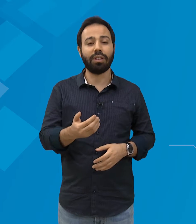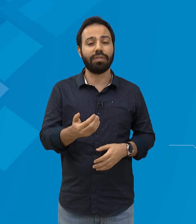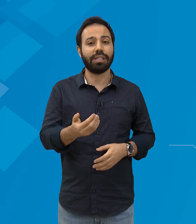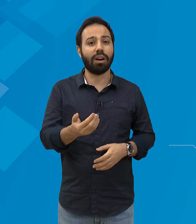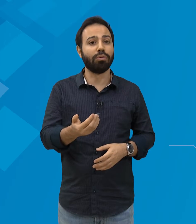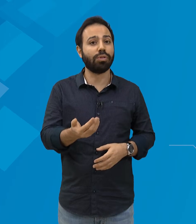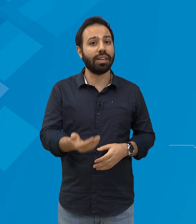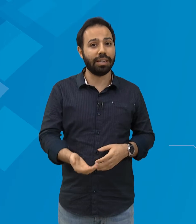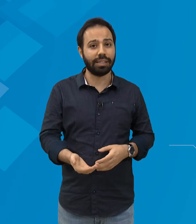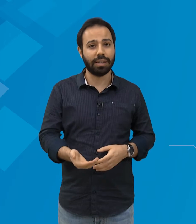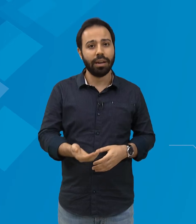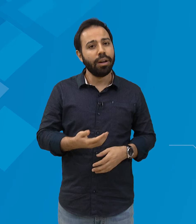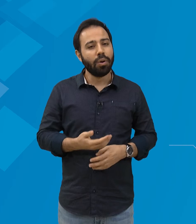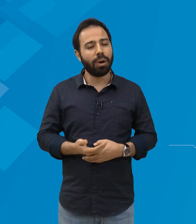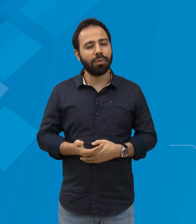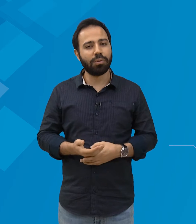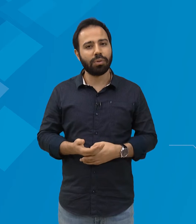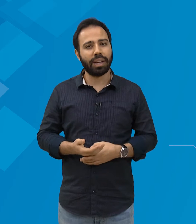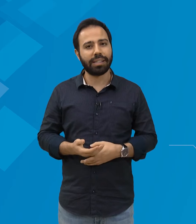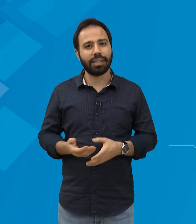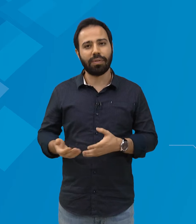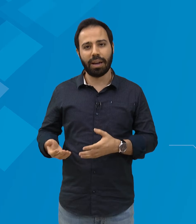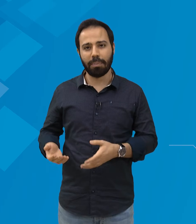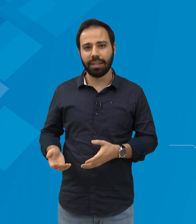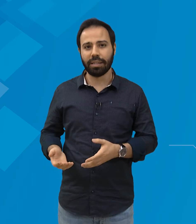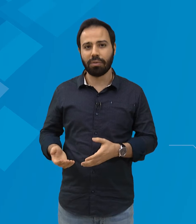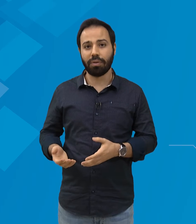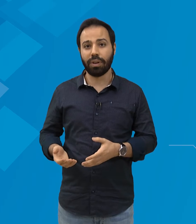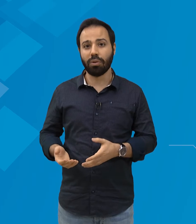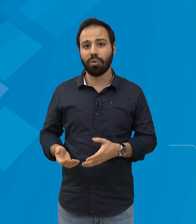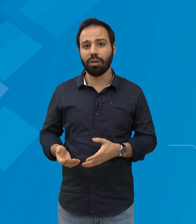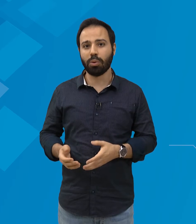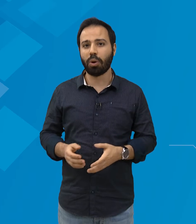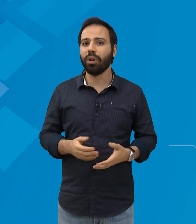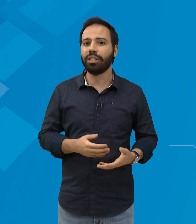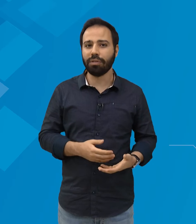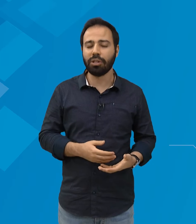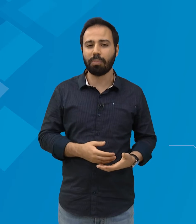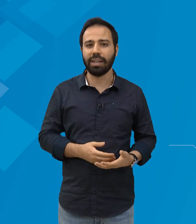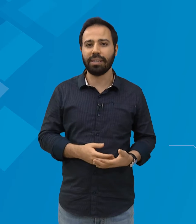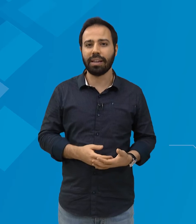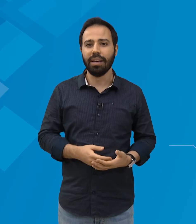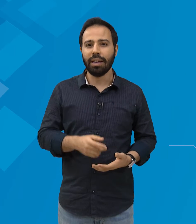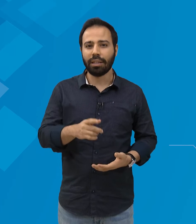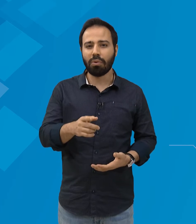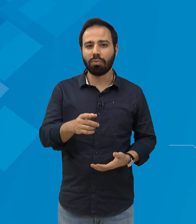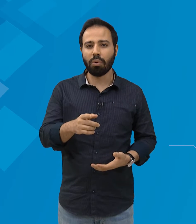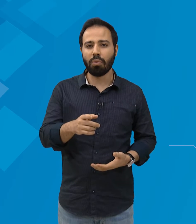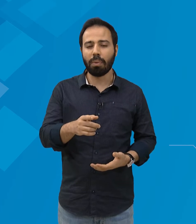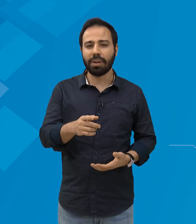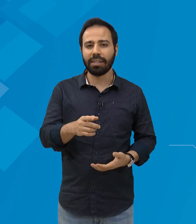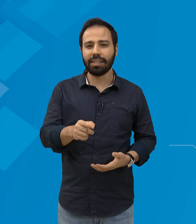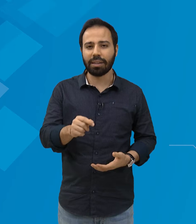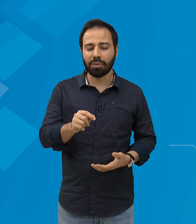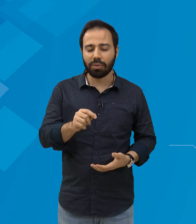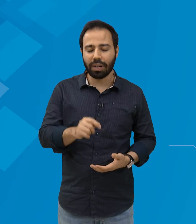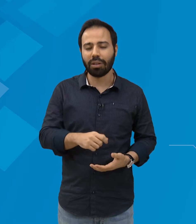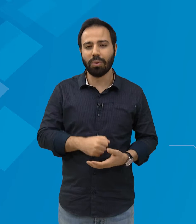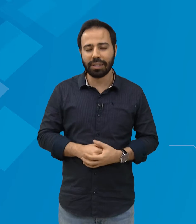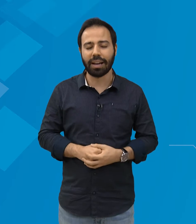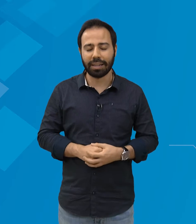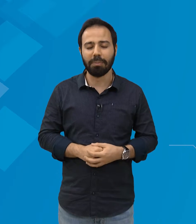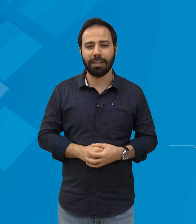emitir a nota fiscal joseense. O anúncio dessas ferramentas foi feito durante uma coletiva de imprensa que contou com a presença